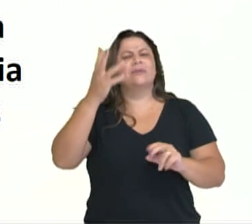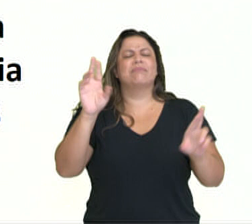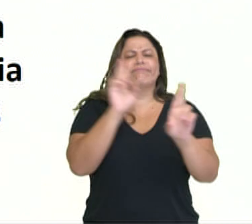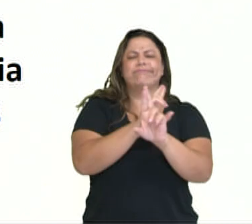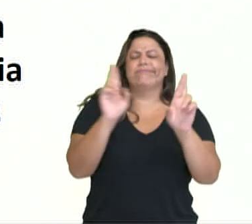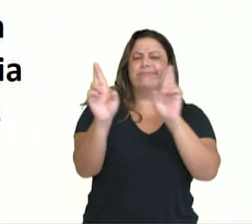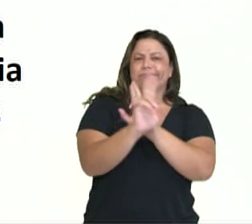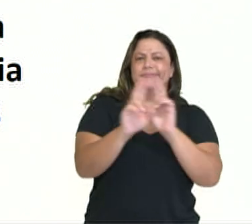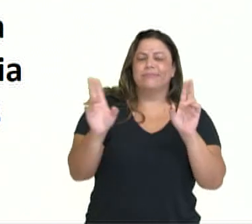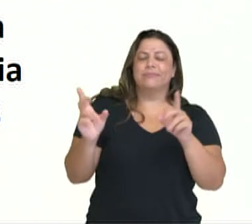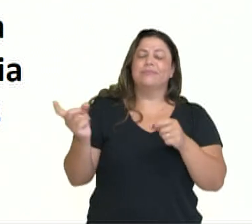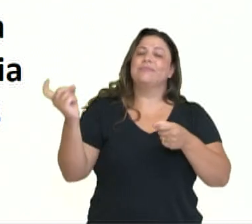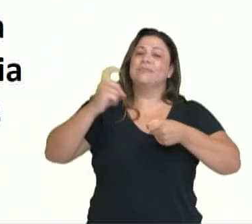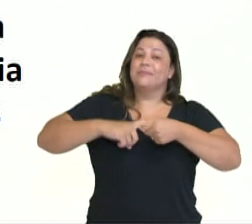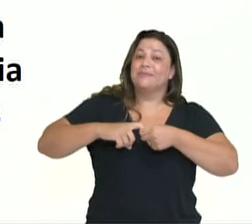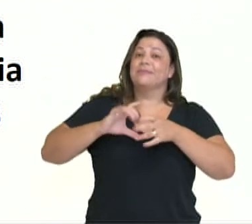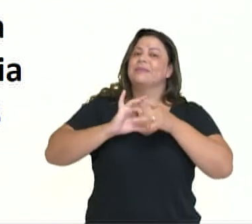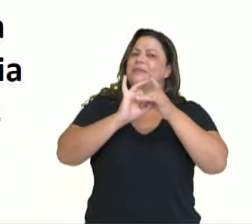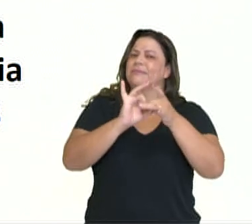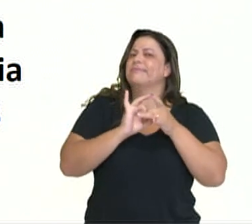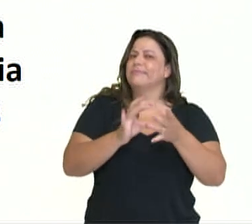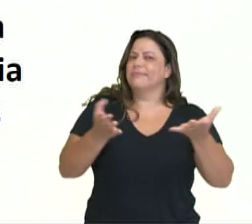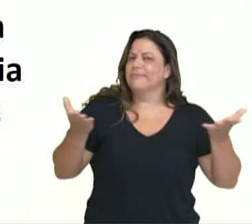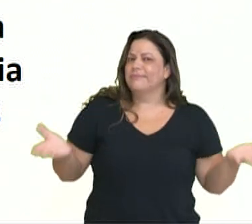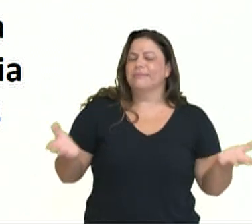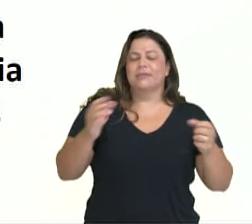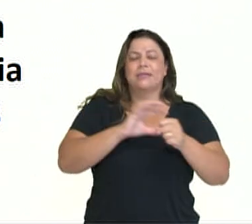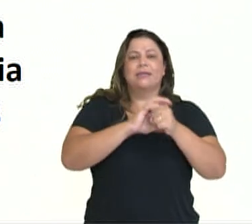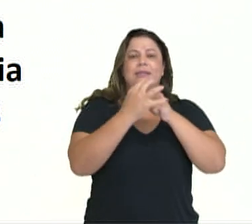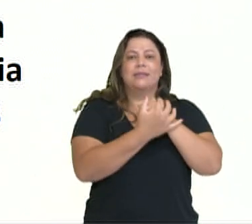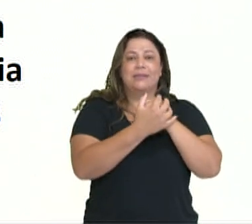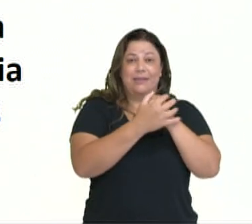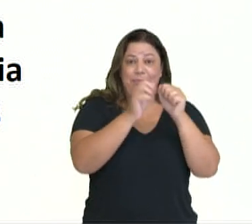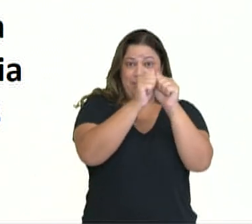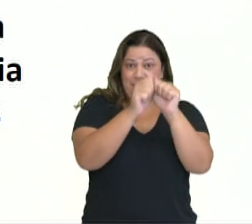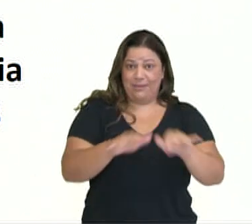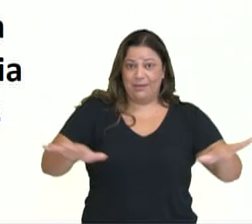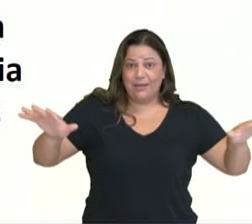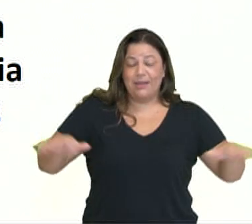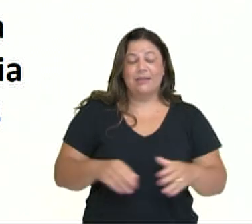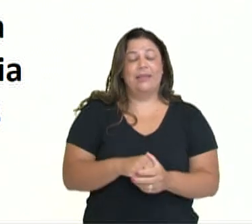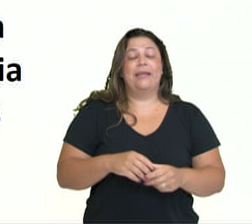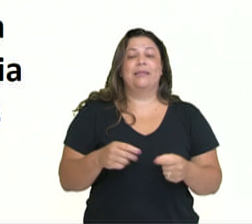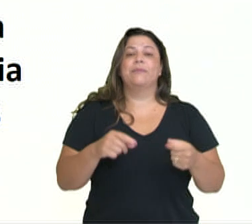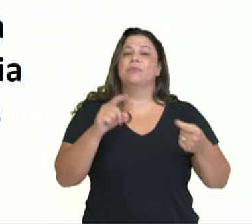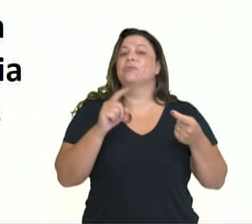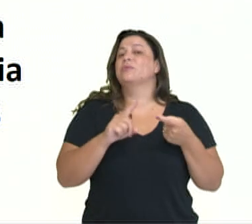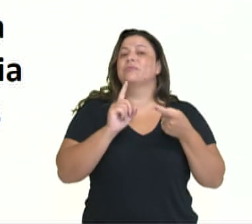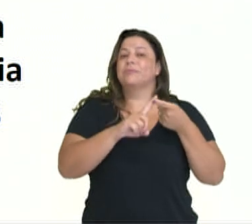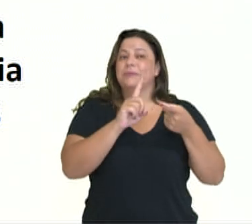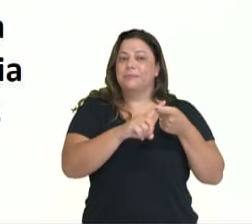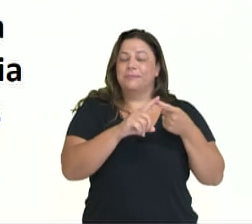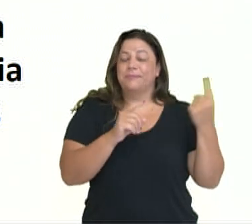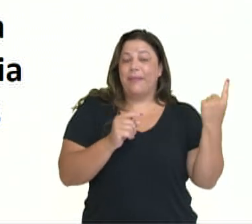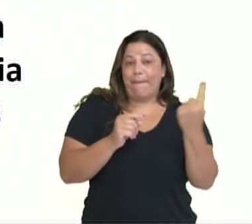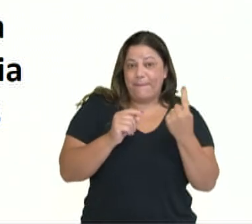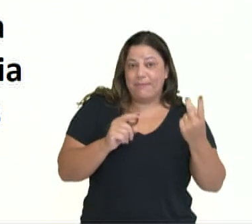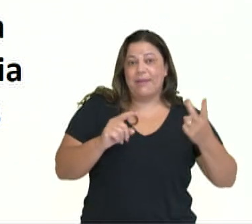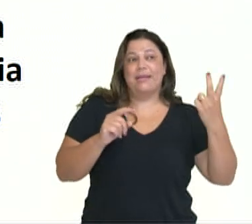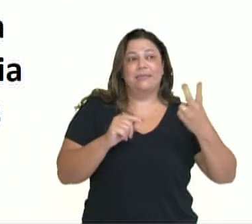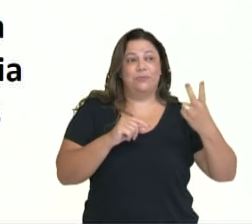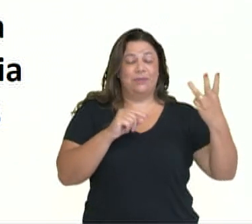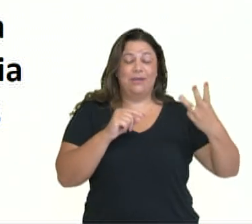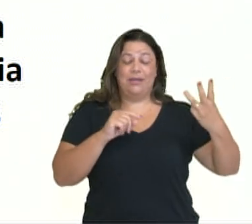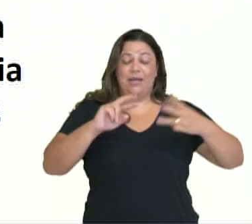consequência associadas à saúde na pandemia? Temos causa primária, causa secundária e consequências.